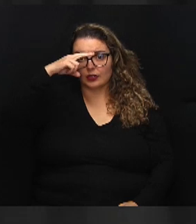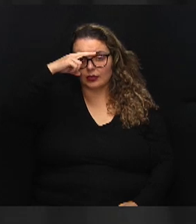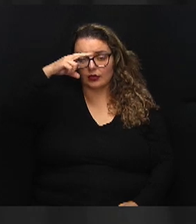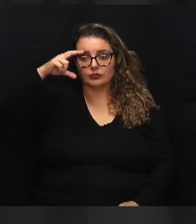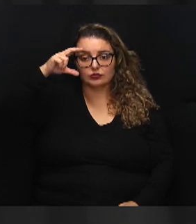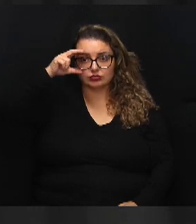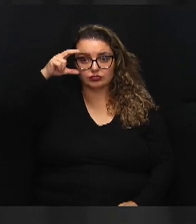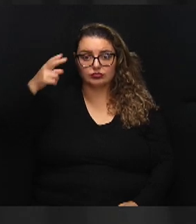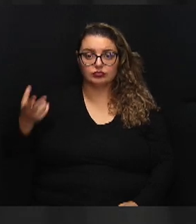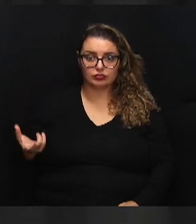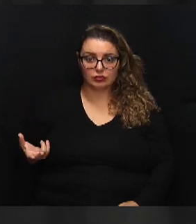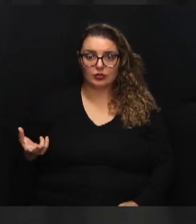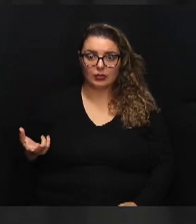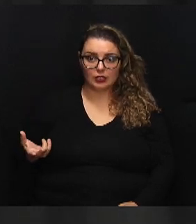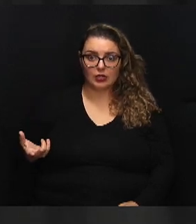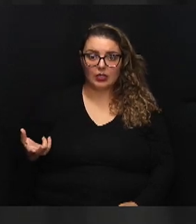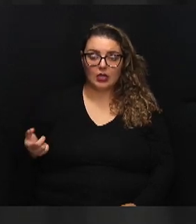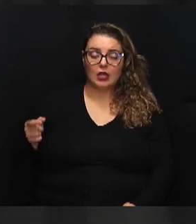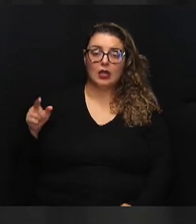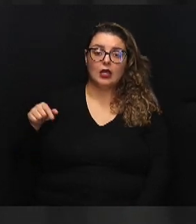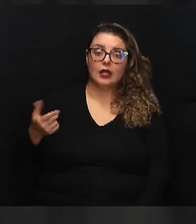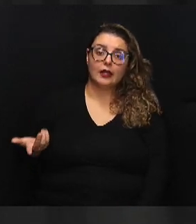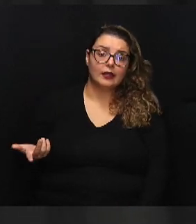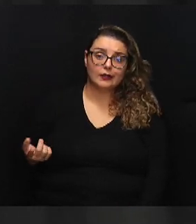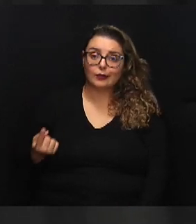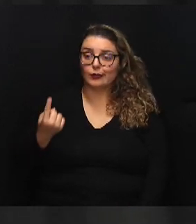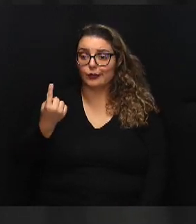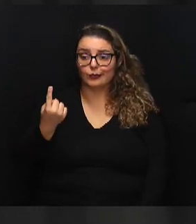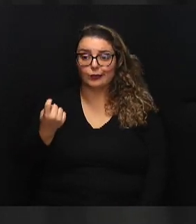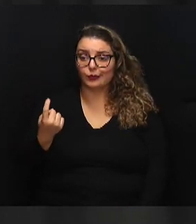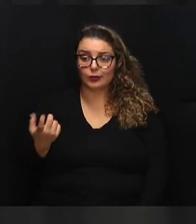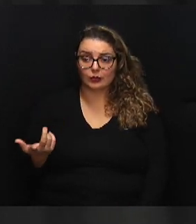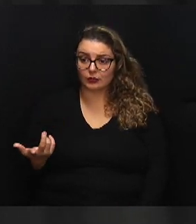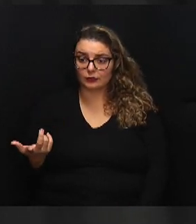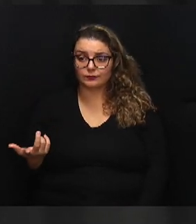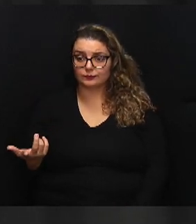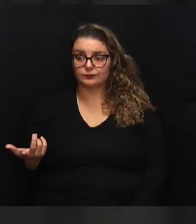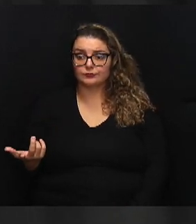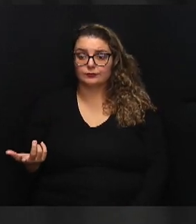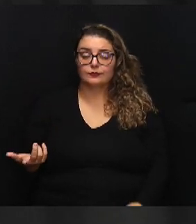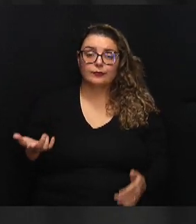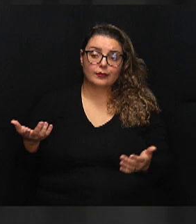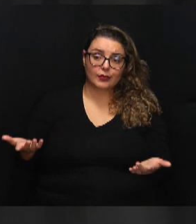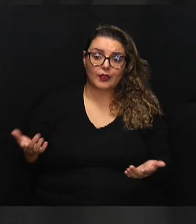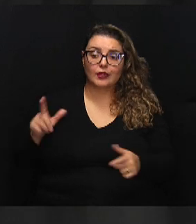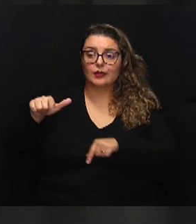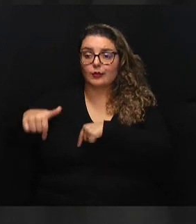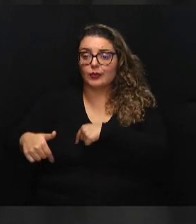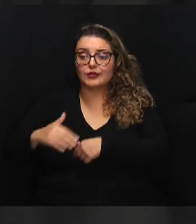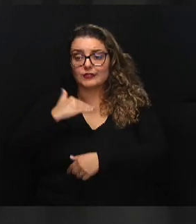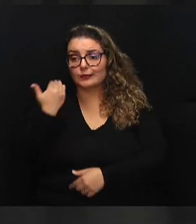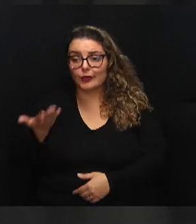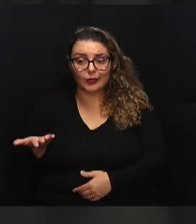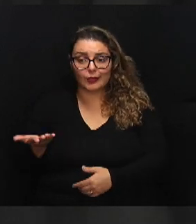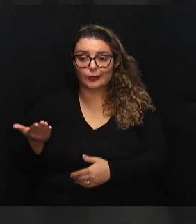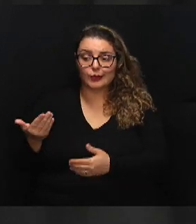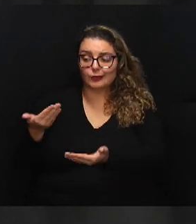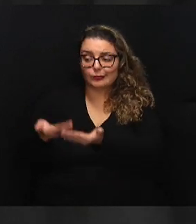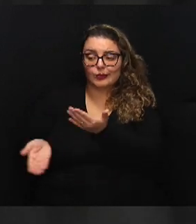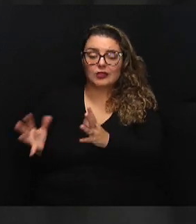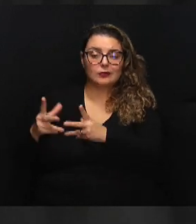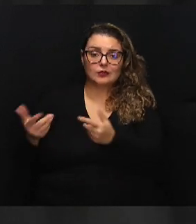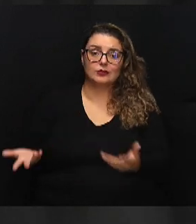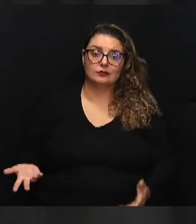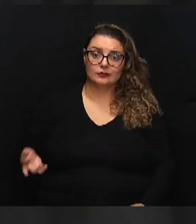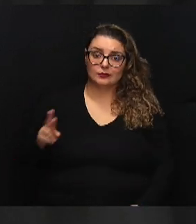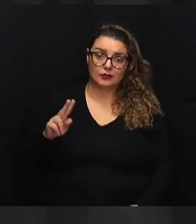dizer, então quem é que assume? Só Campinas que assume a responsabilidade desse pessoal, do RH,